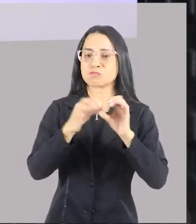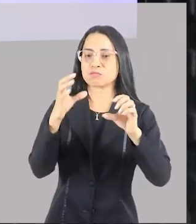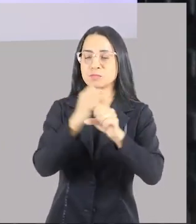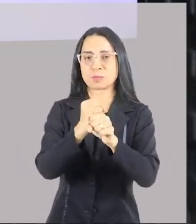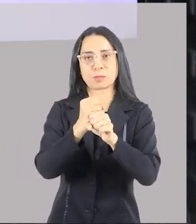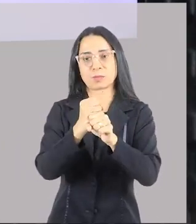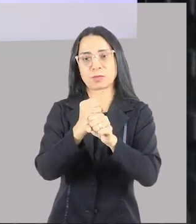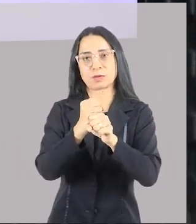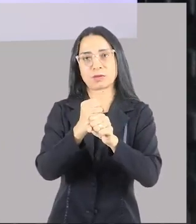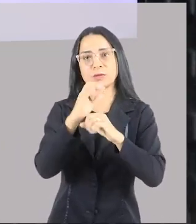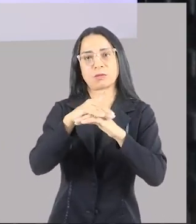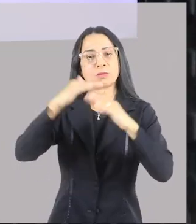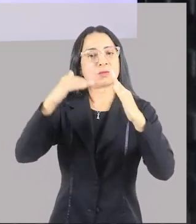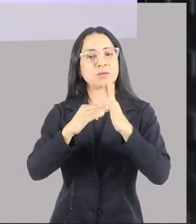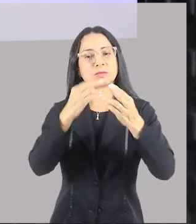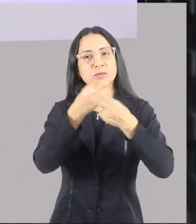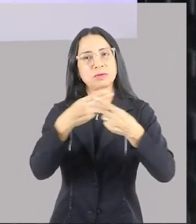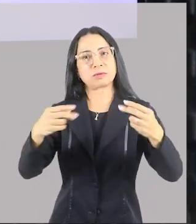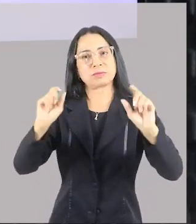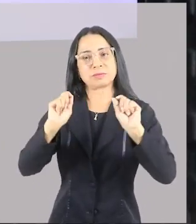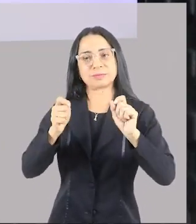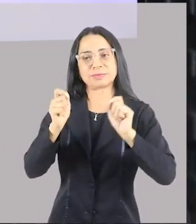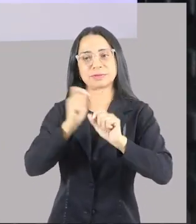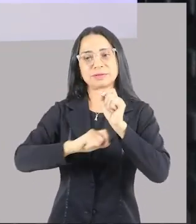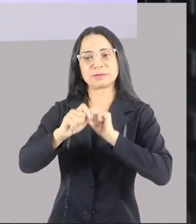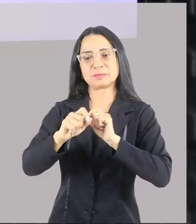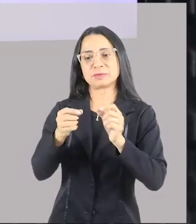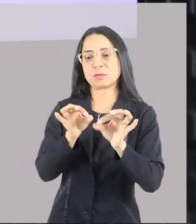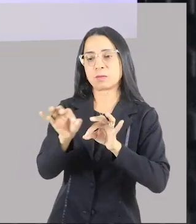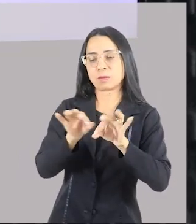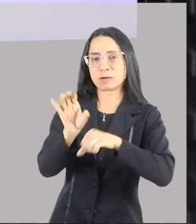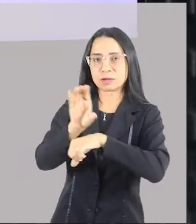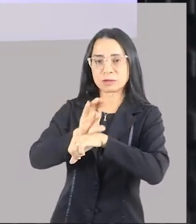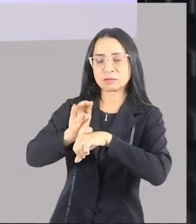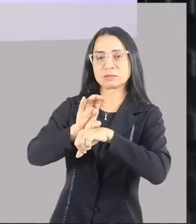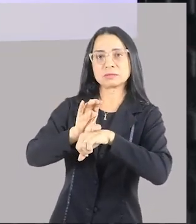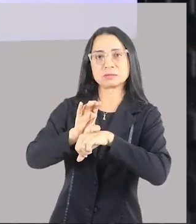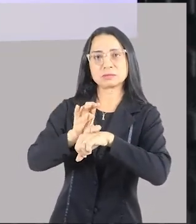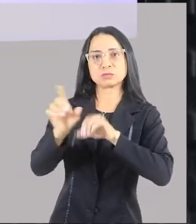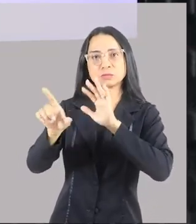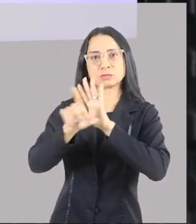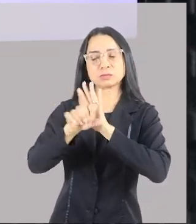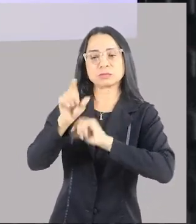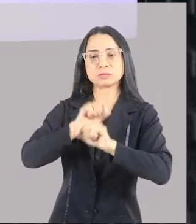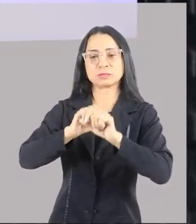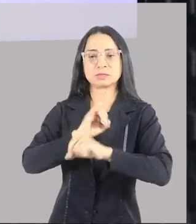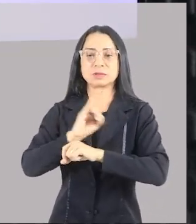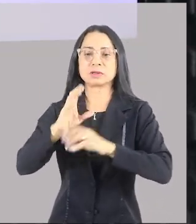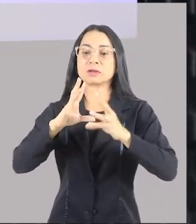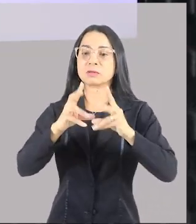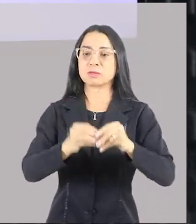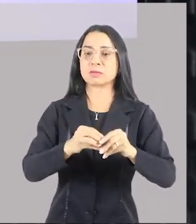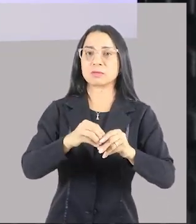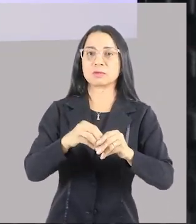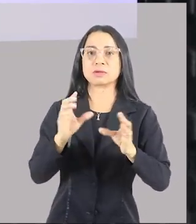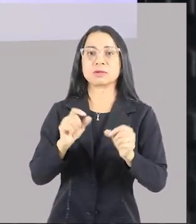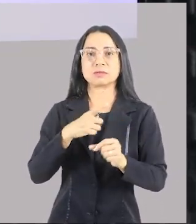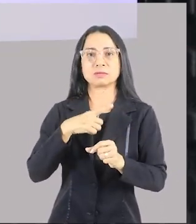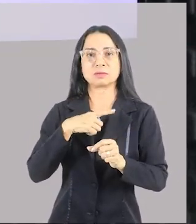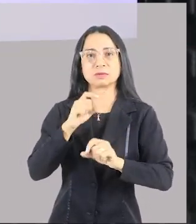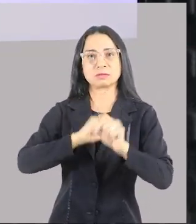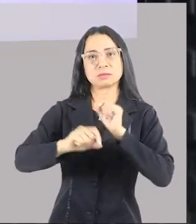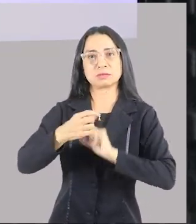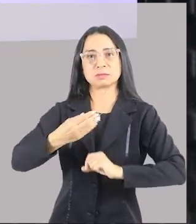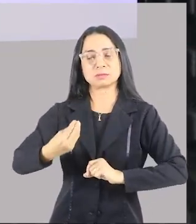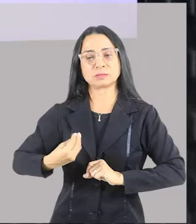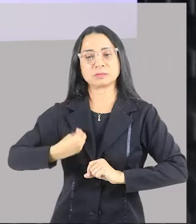os seus elementos necessários para a sua constituição. Se ele concluiu esse ciclo de formação, ele tem a presença